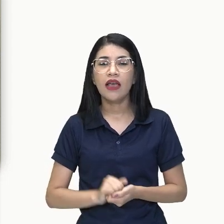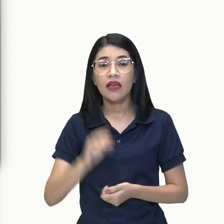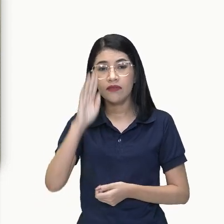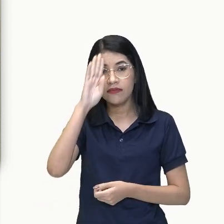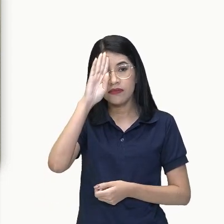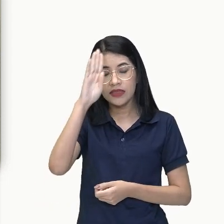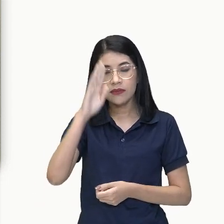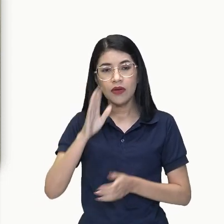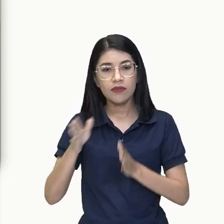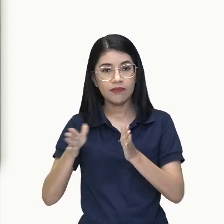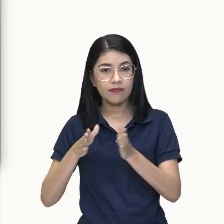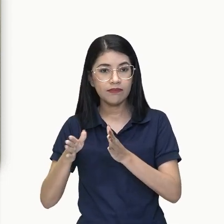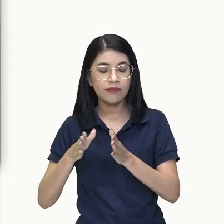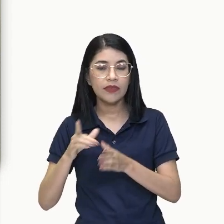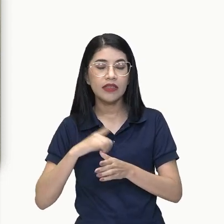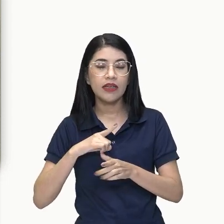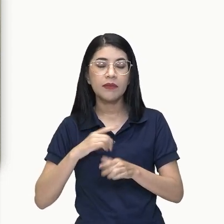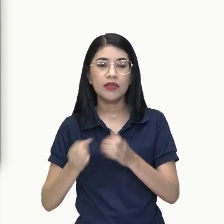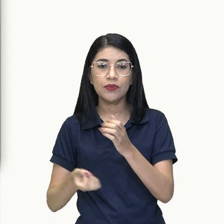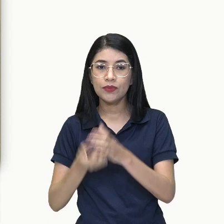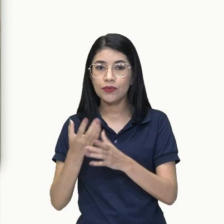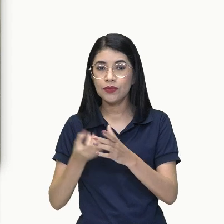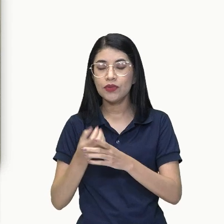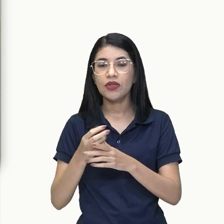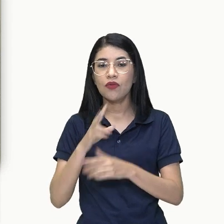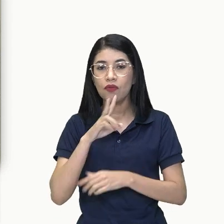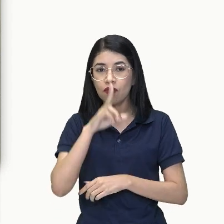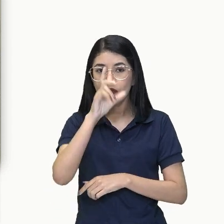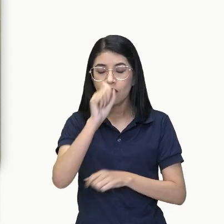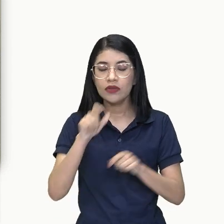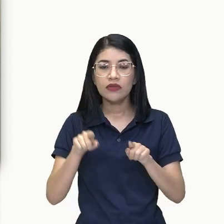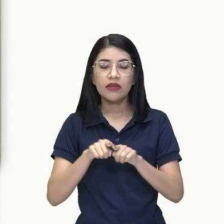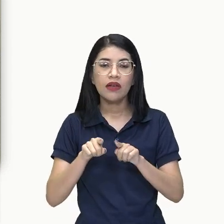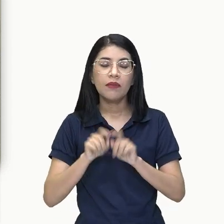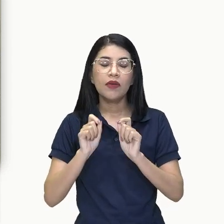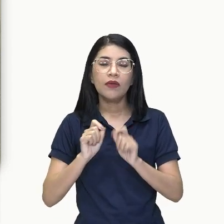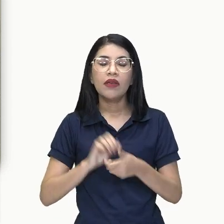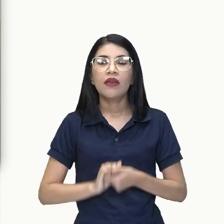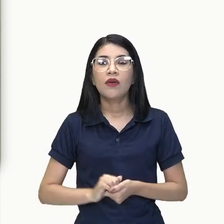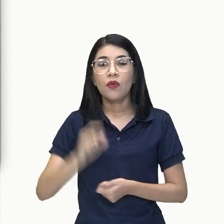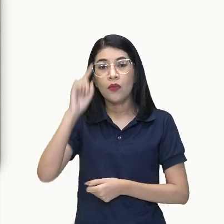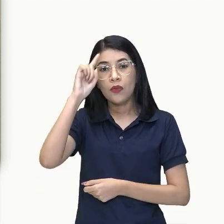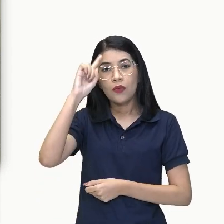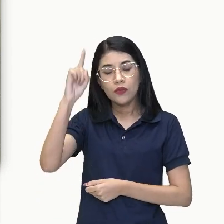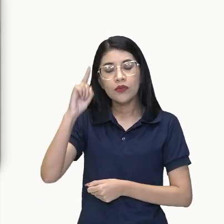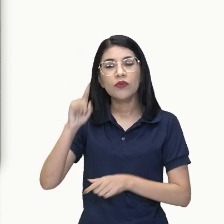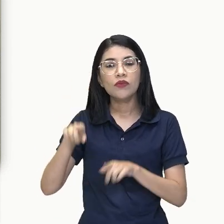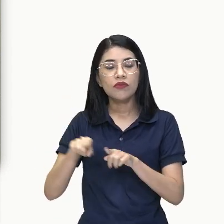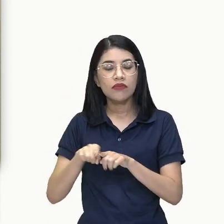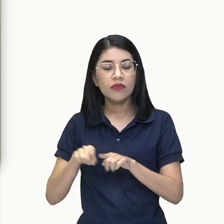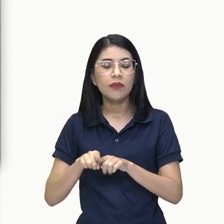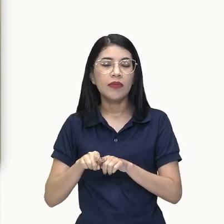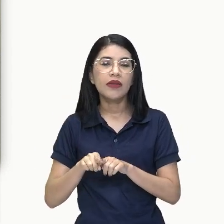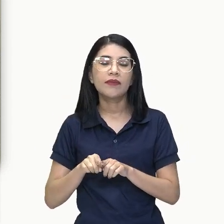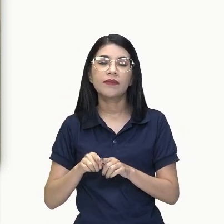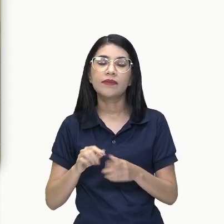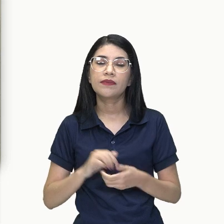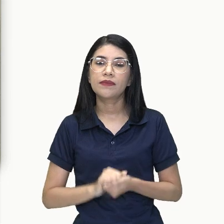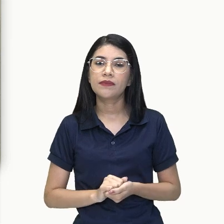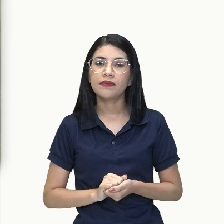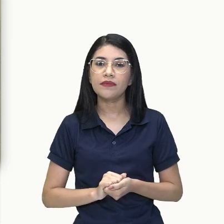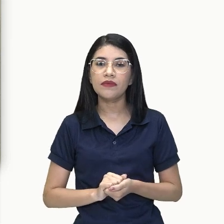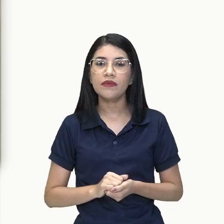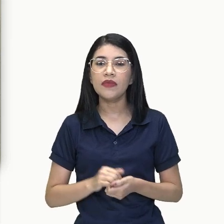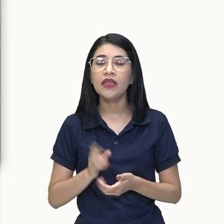momento, vai surgir com mais força ainda a figura do grande proprietário rural, que basicamente mantém ali